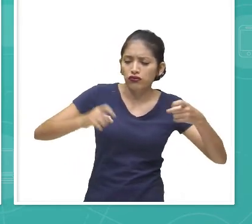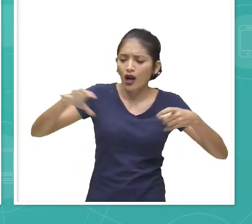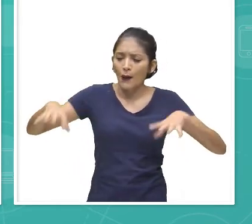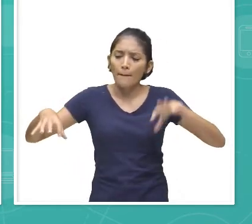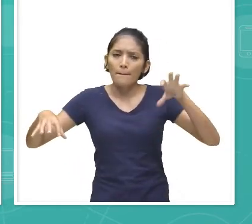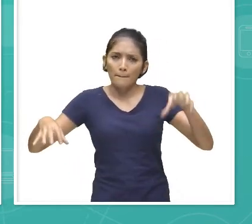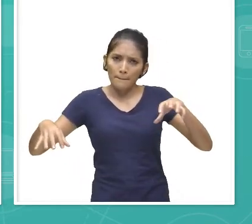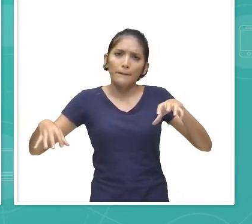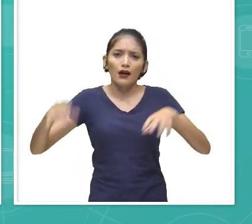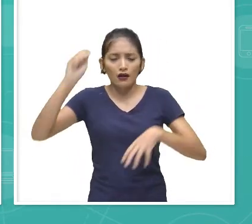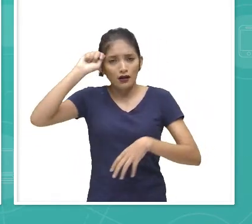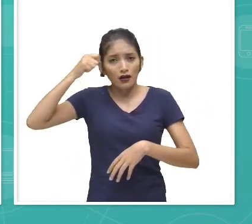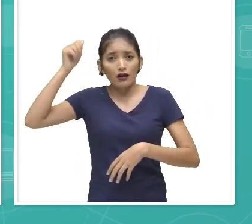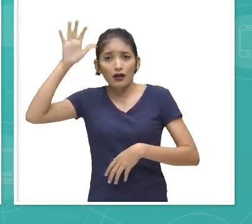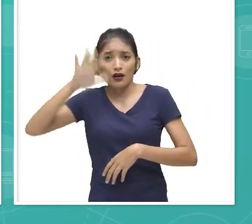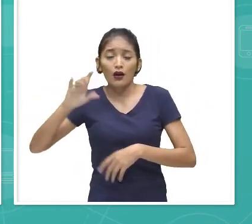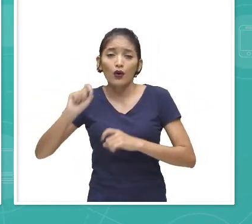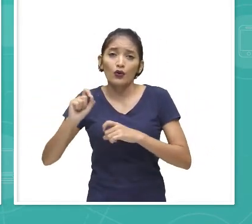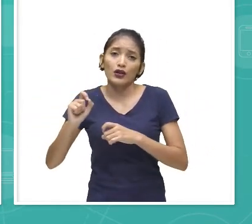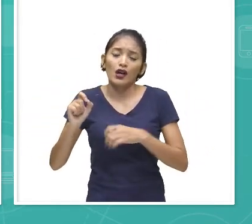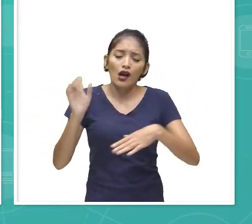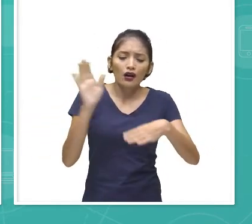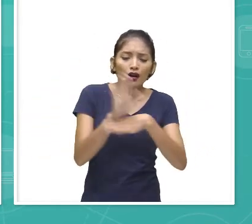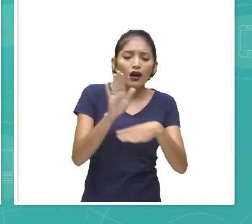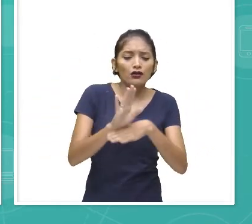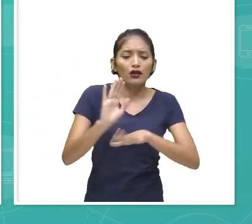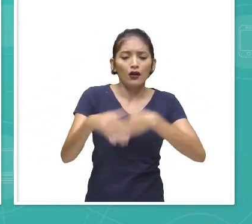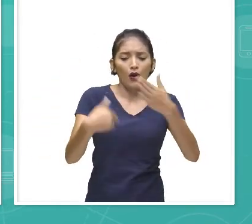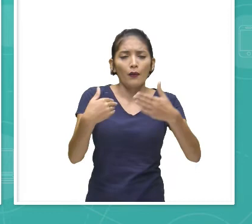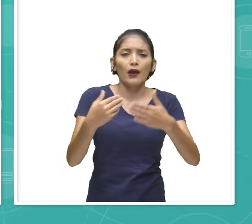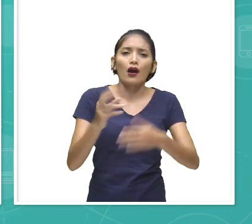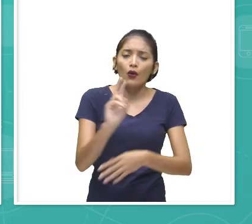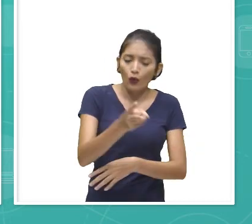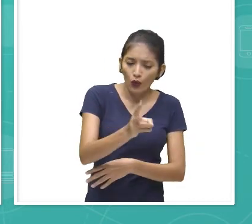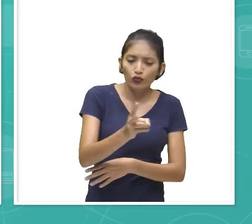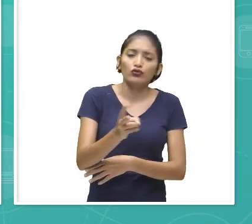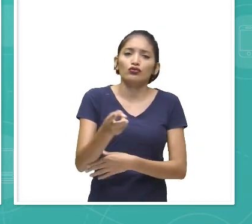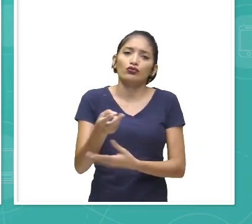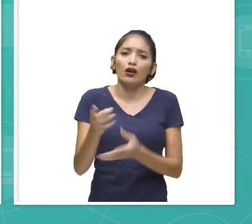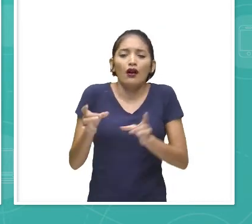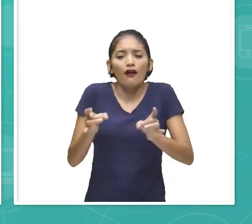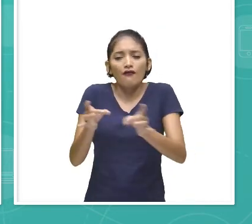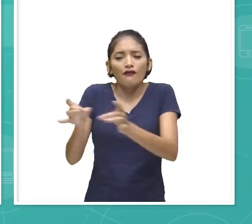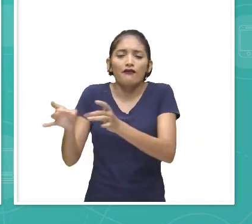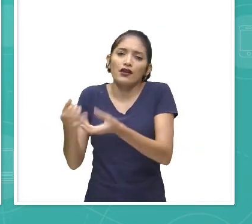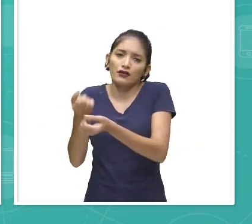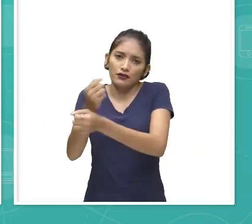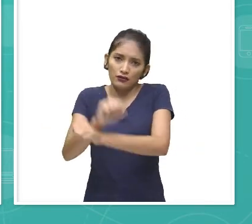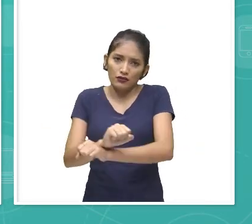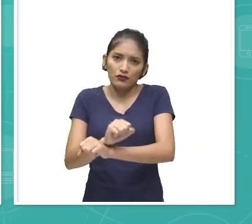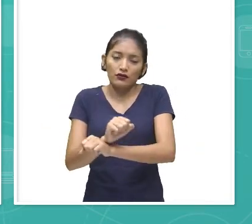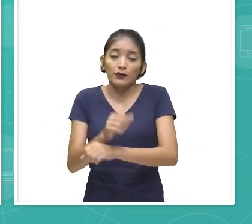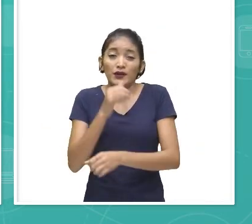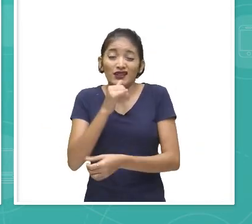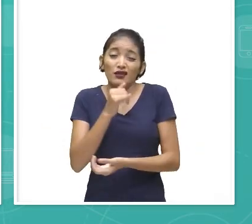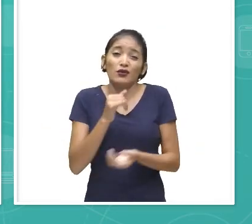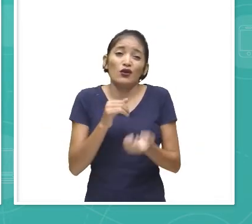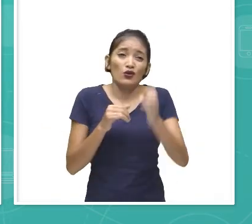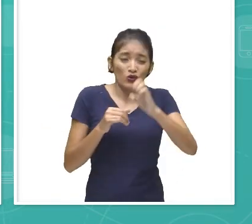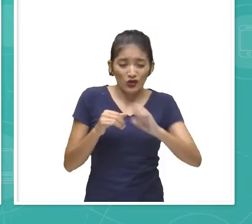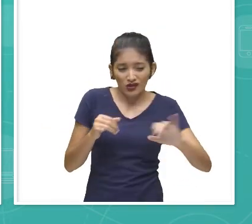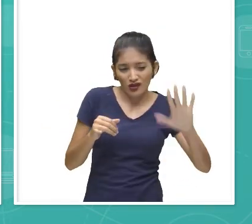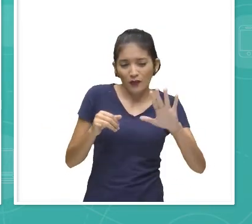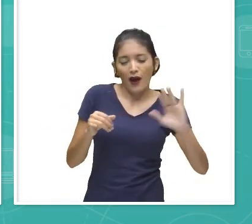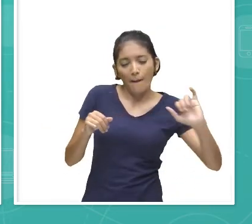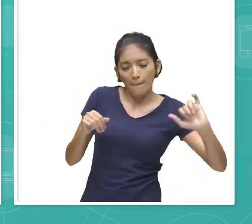africanas contribuíram para a continuidade do tráfico negreiro na América. Ou seja, como foi que os europeus se aproveitaram,